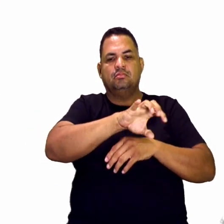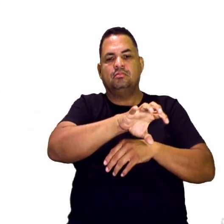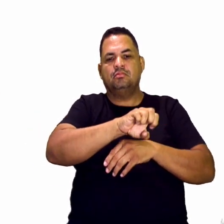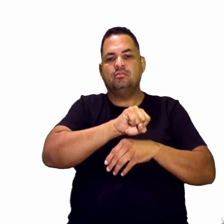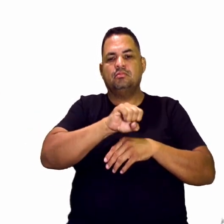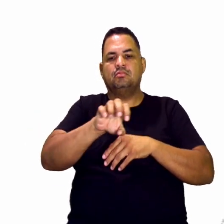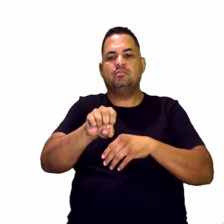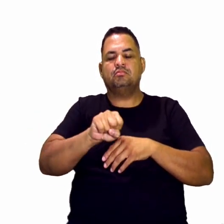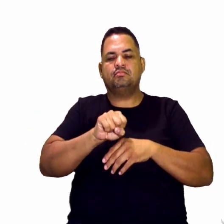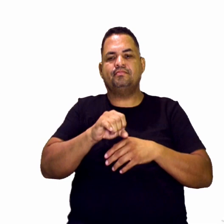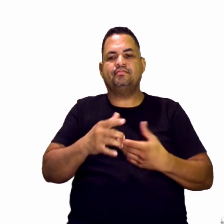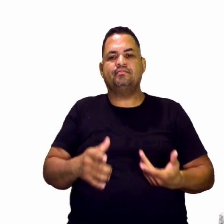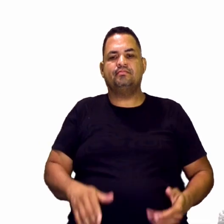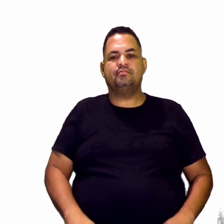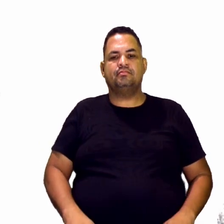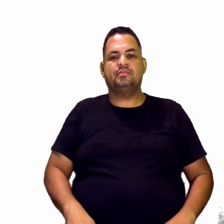de